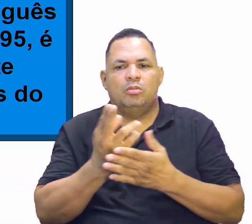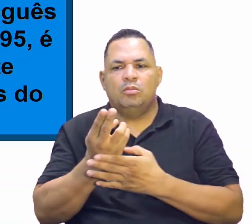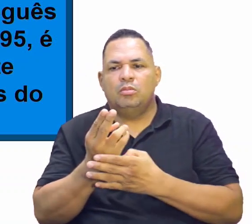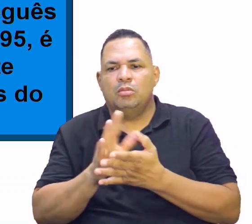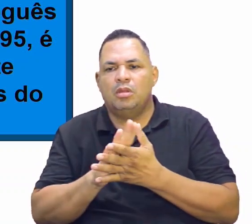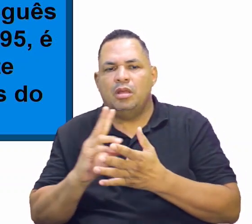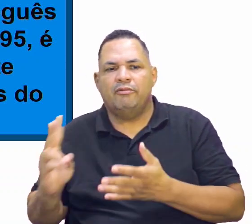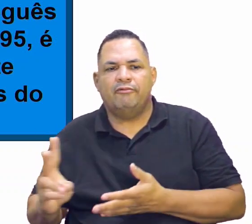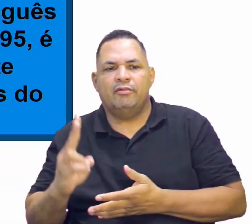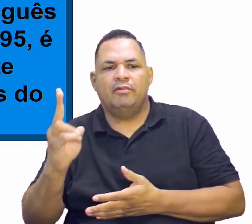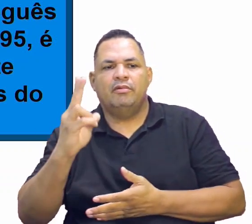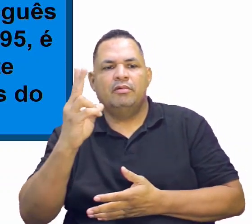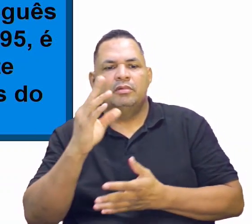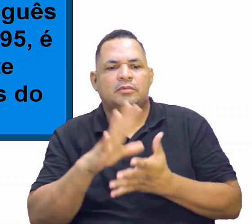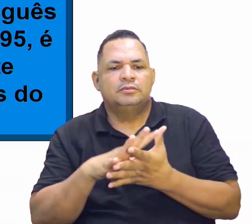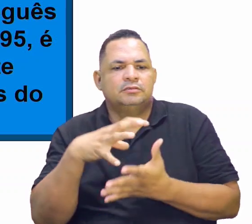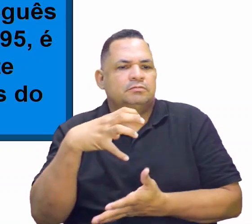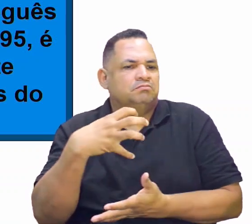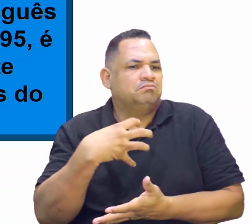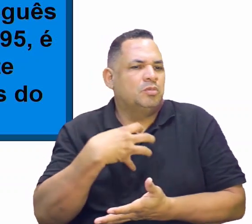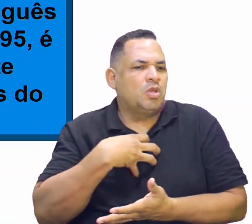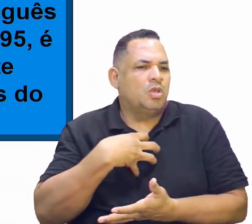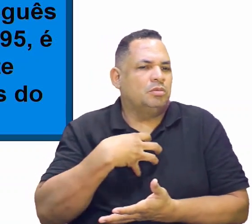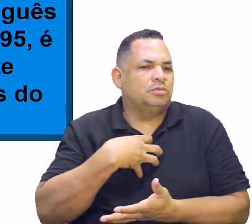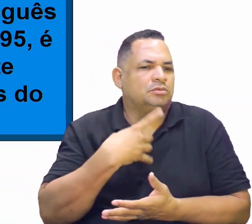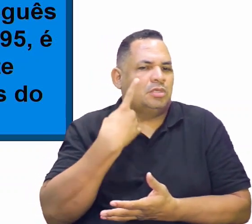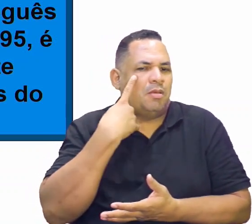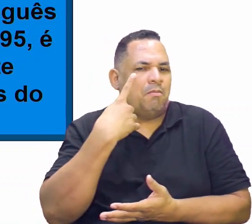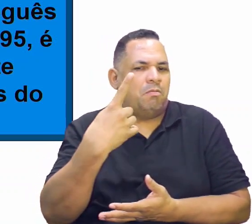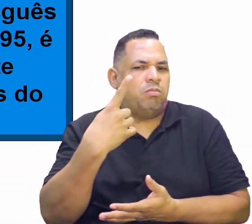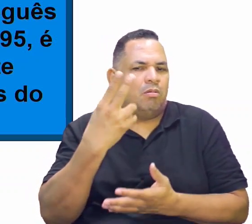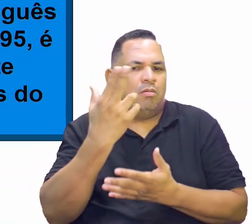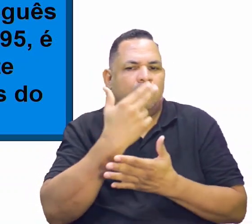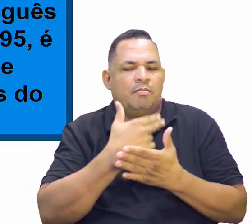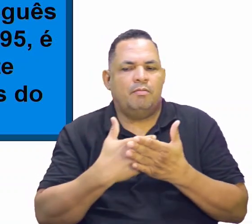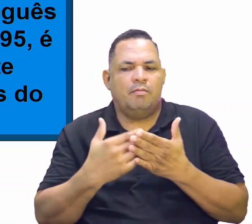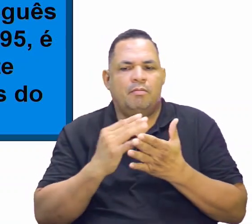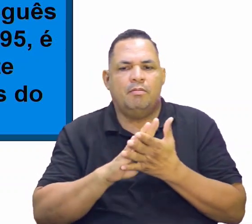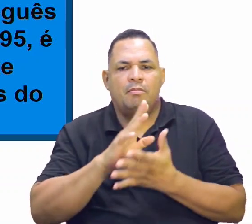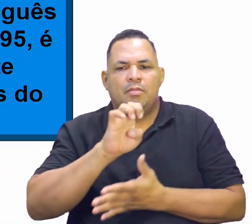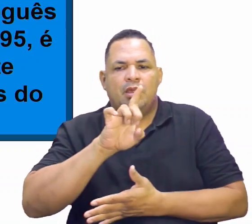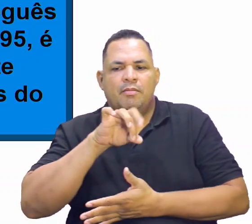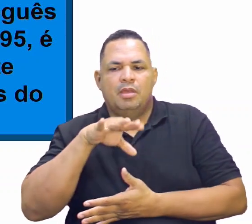valorizasse o instinto, tratando-se, portanto, de uma pintura